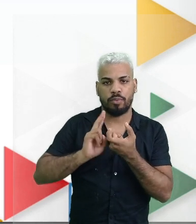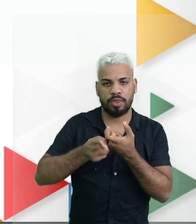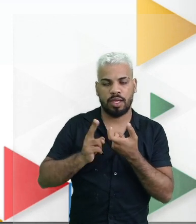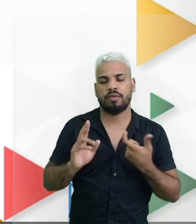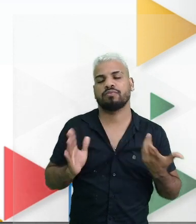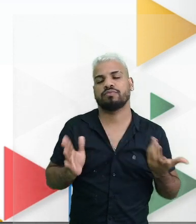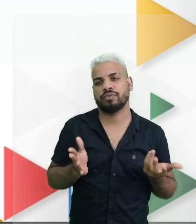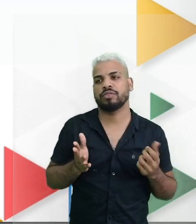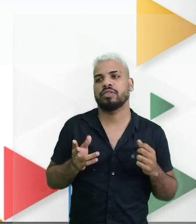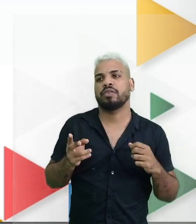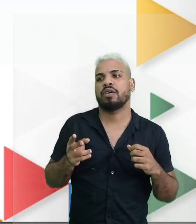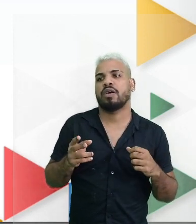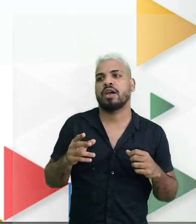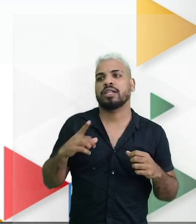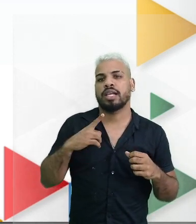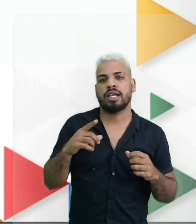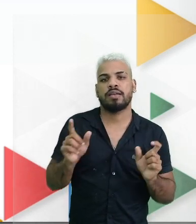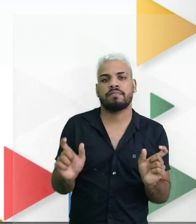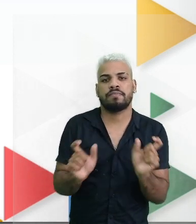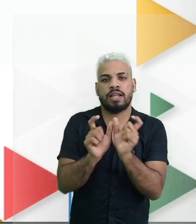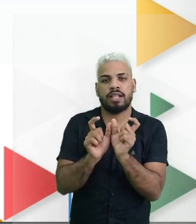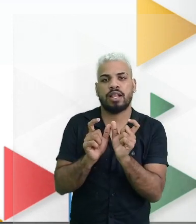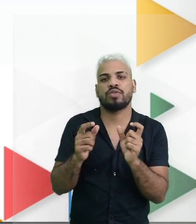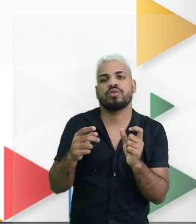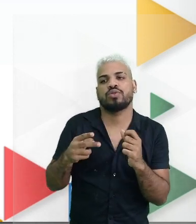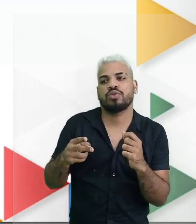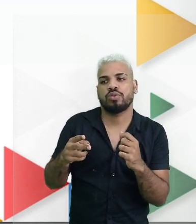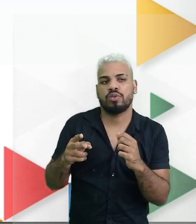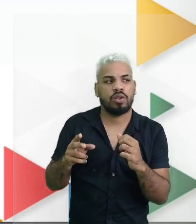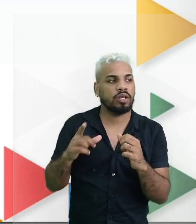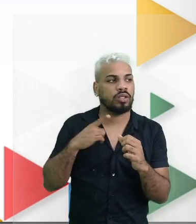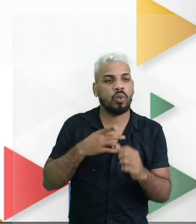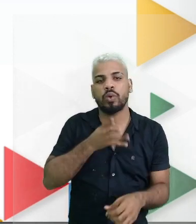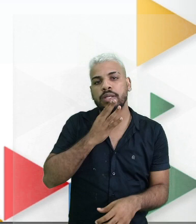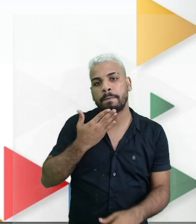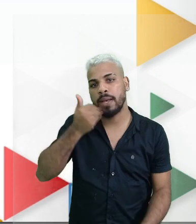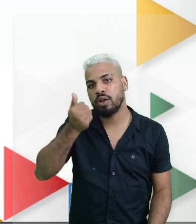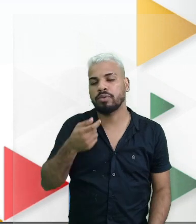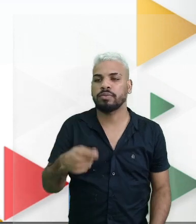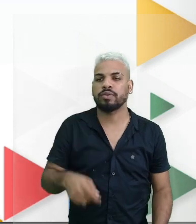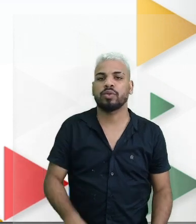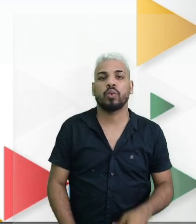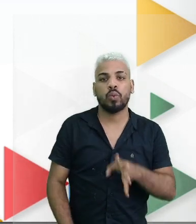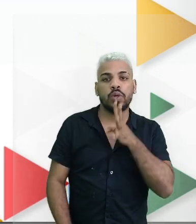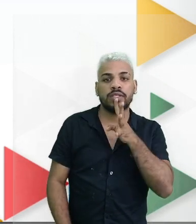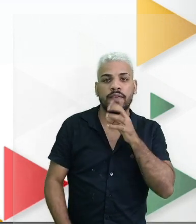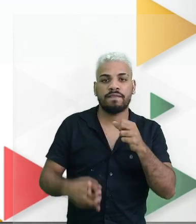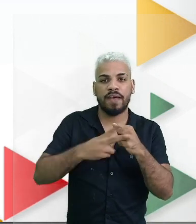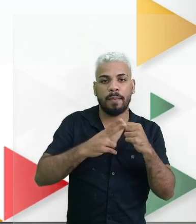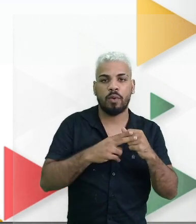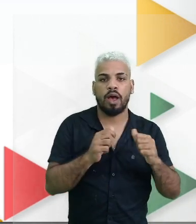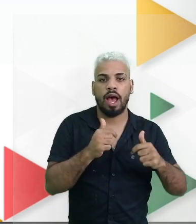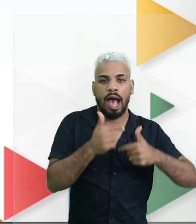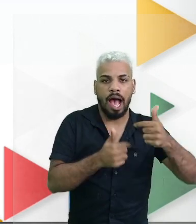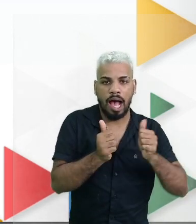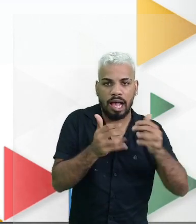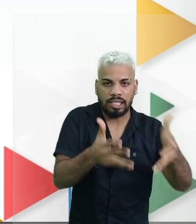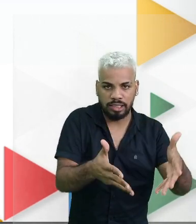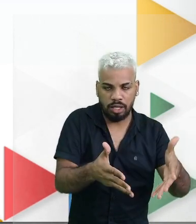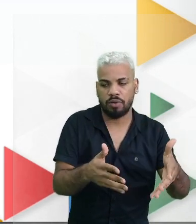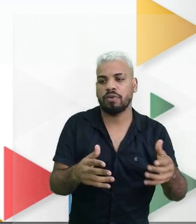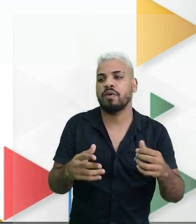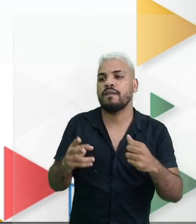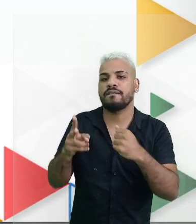certo? Predicado nominal. Para a gente conhecer melhor, temos que conhecer os verbos de ação e os verbos